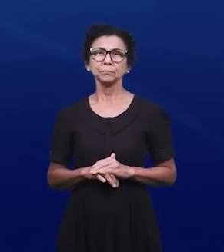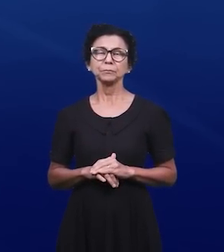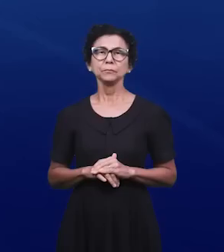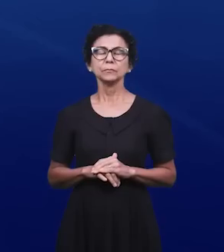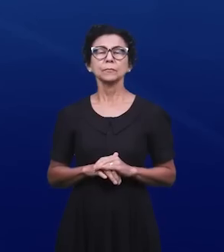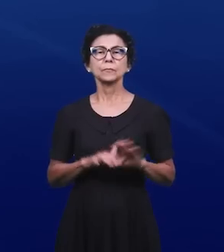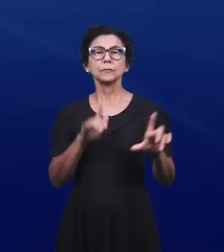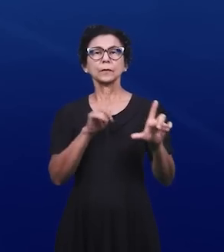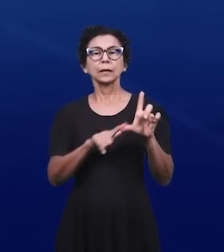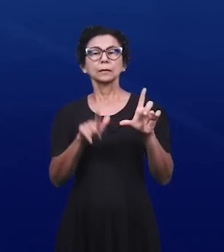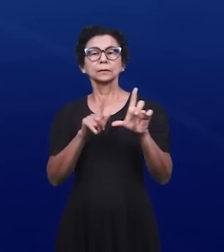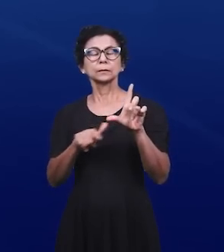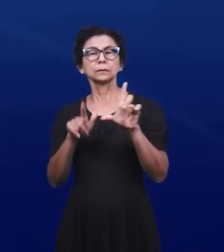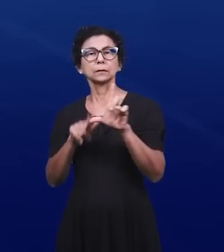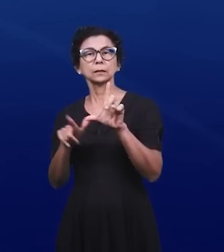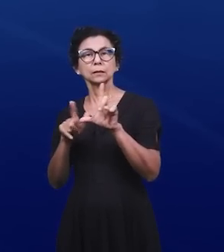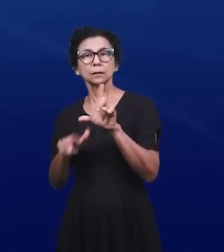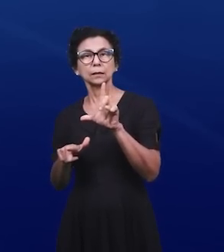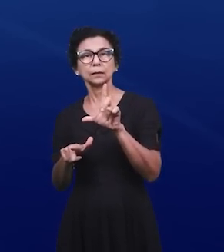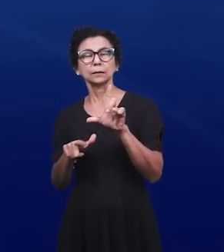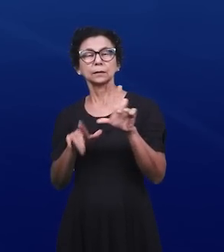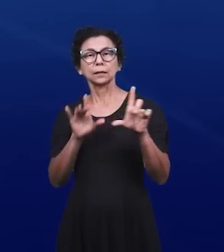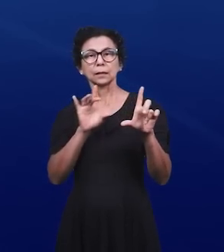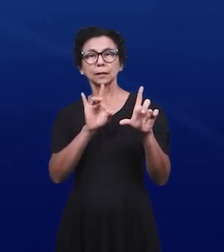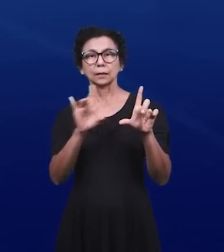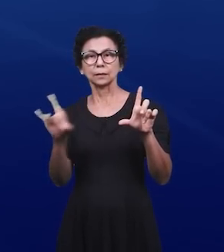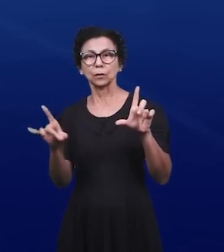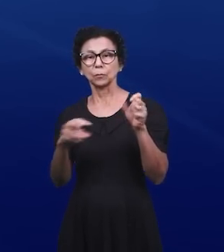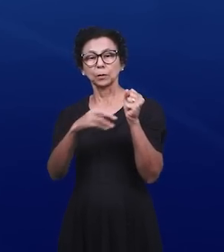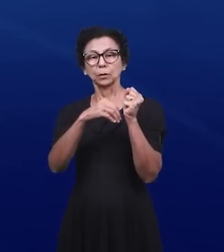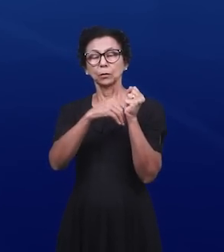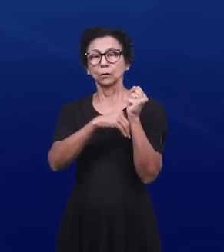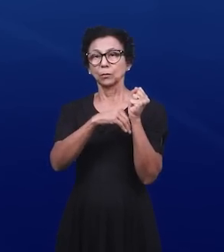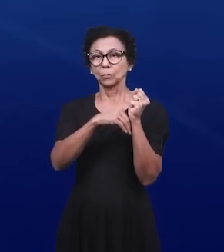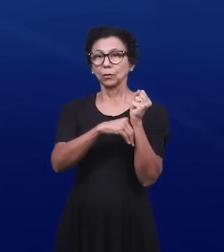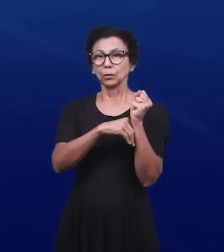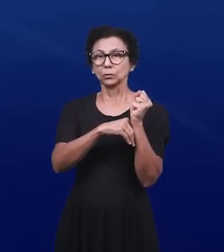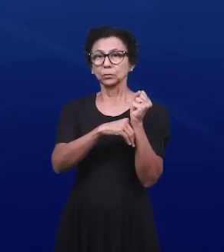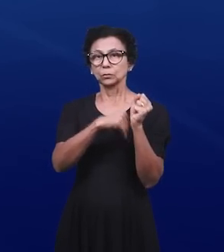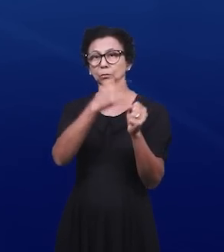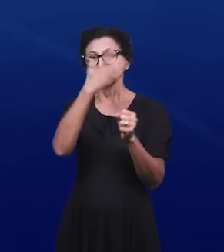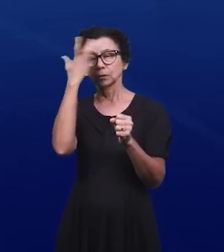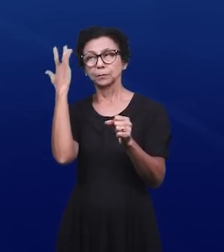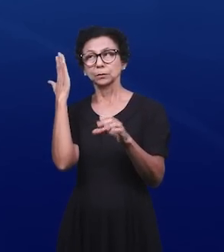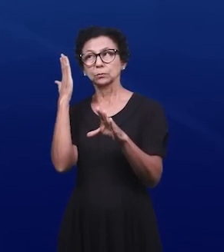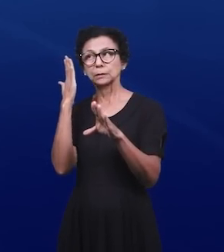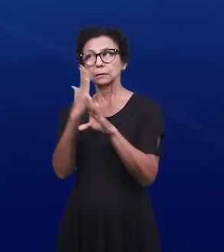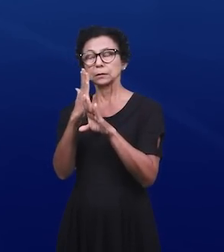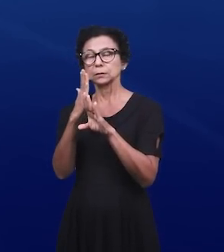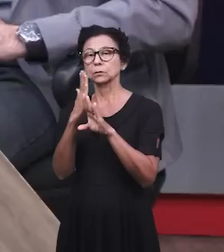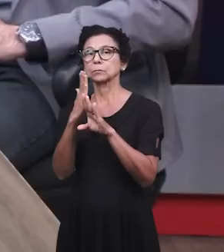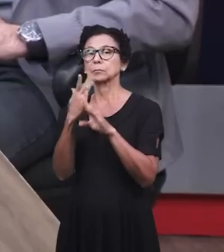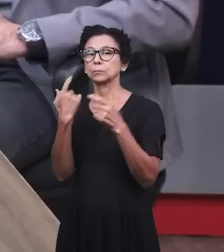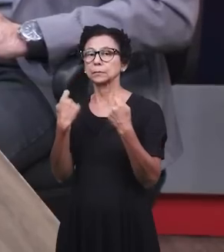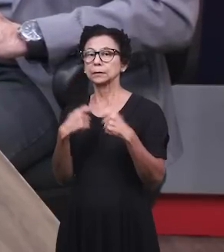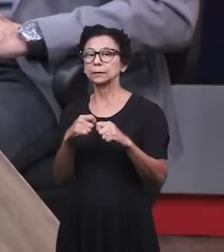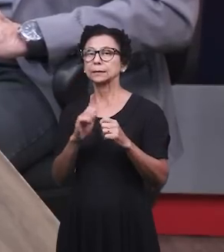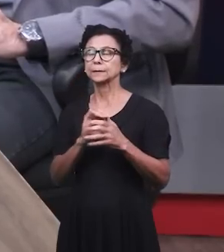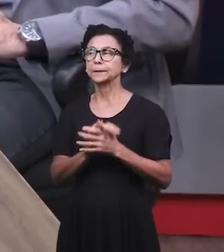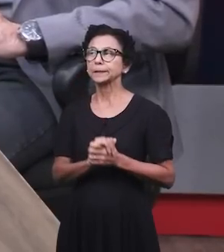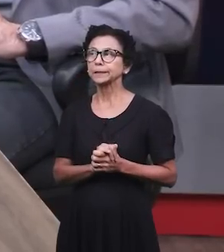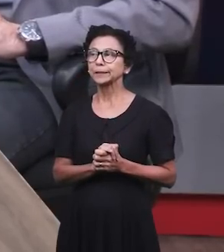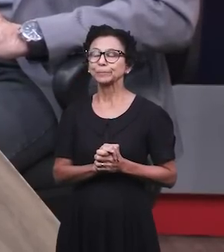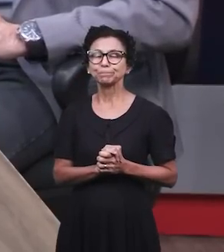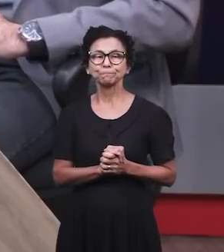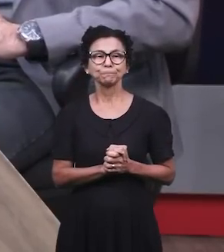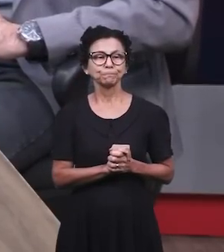circunferências, né, com letras, elas têm um código também. Então, assim, para a pessoa decifrar, ela tem que saber qual é a chave